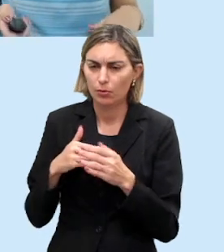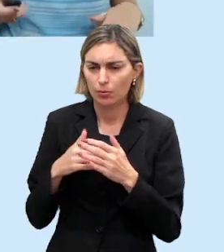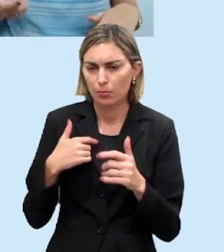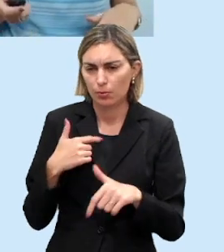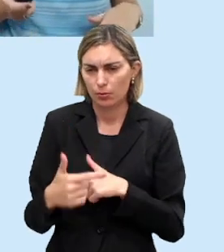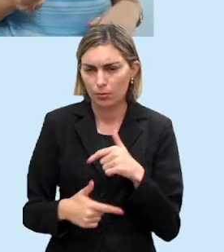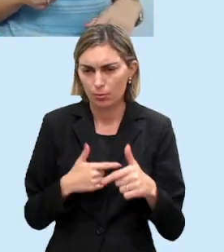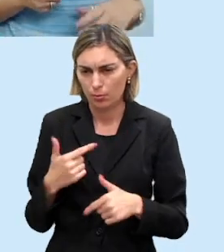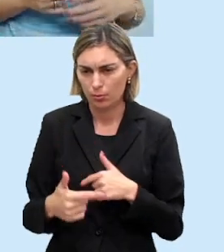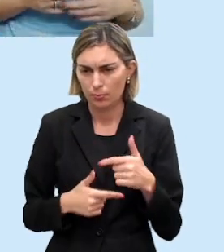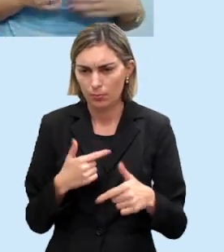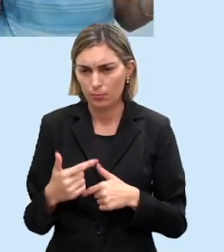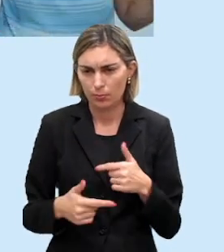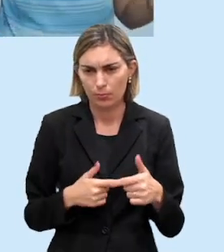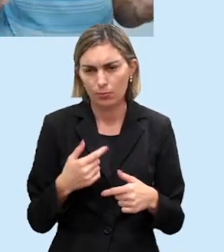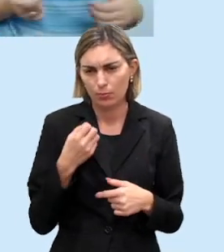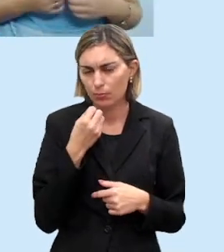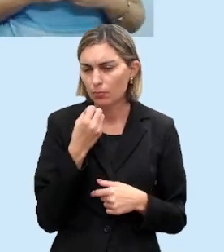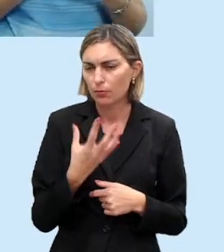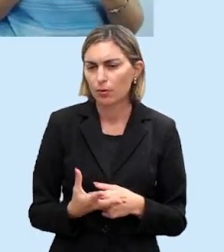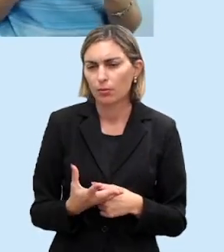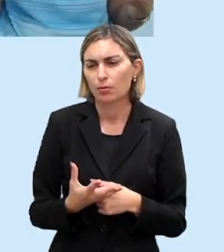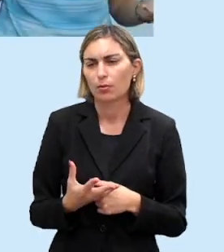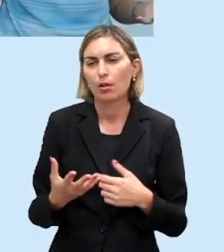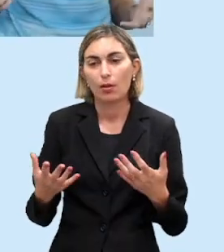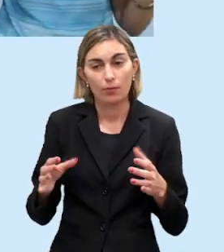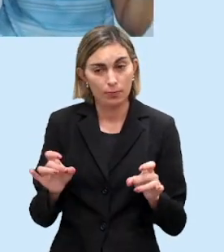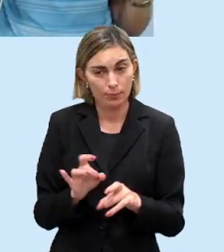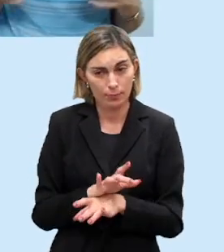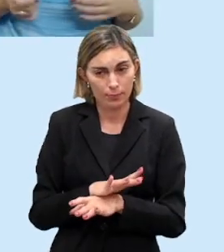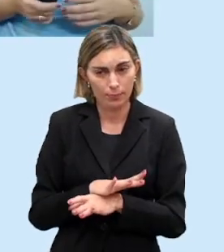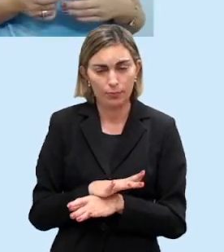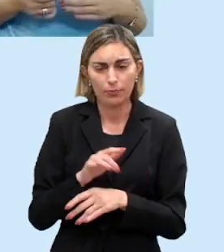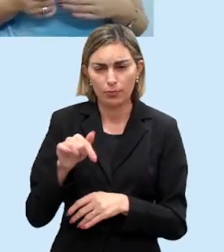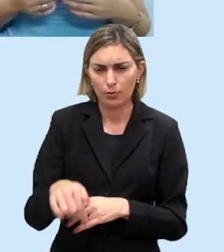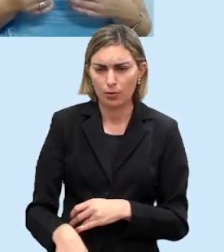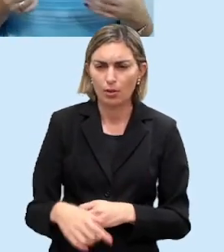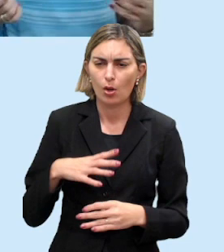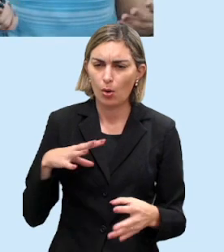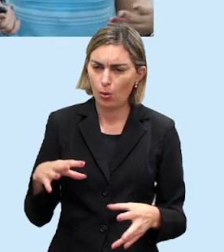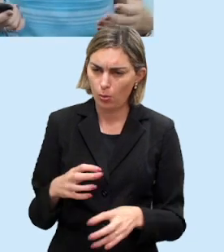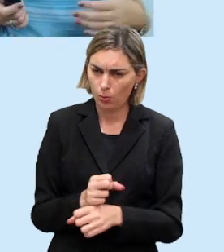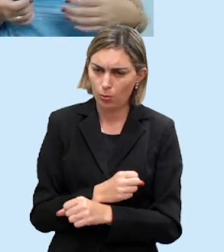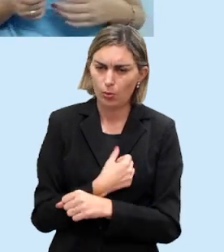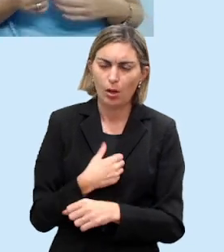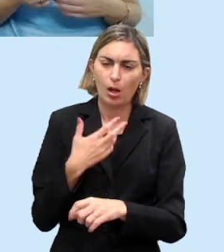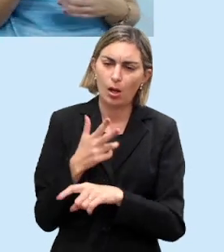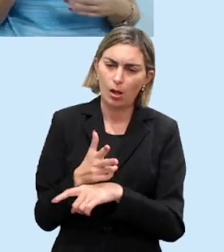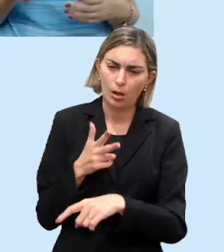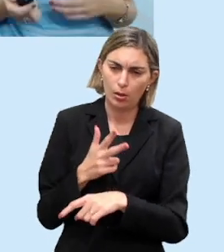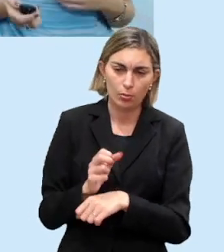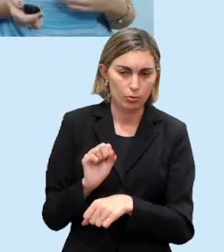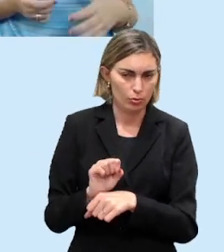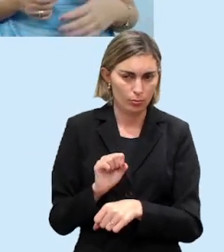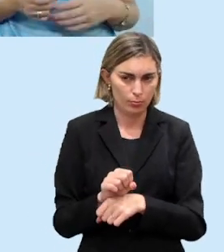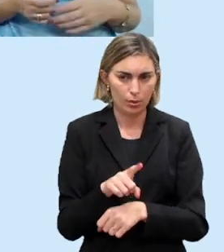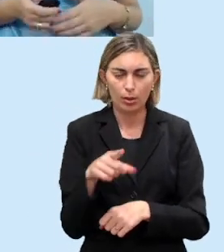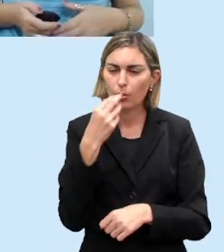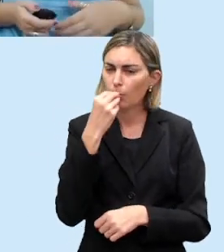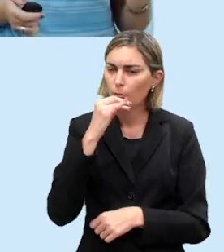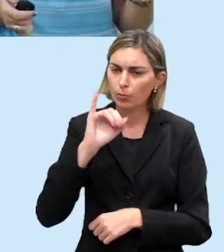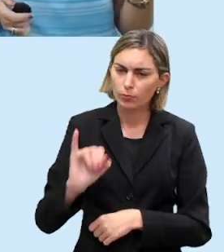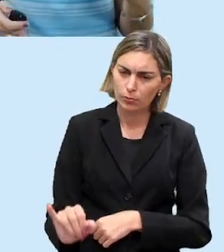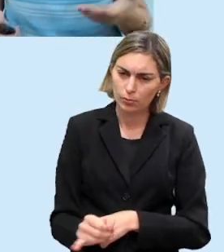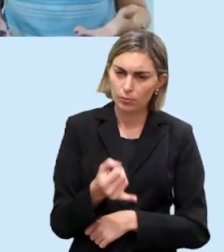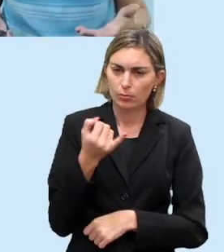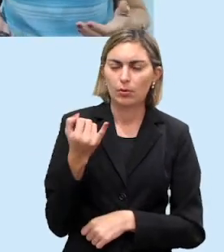trabalho? Bom, gente, ficamos por aqui, né? Aqui concluímos a nossa aula. Espero que tenham aproveitado, né?